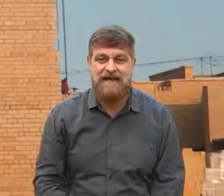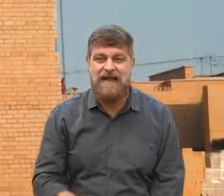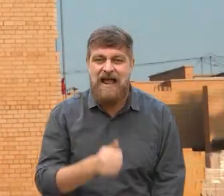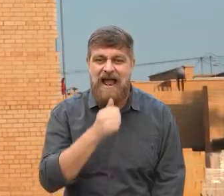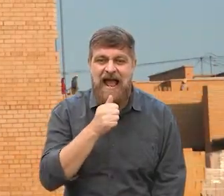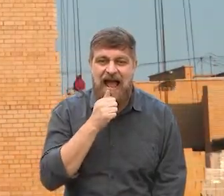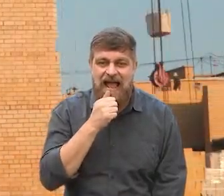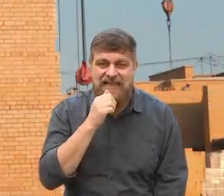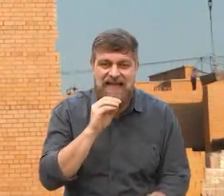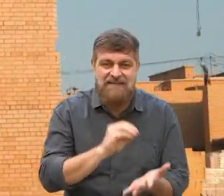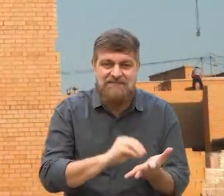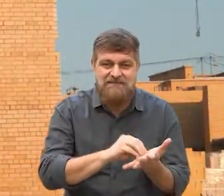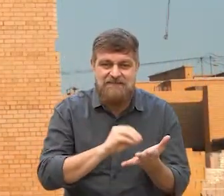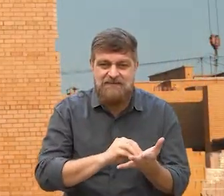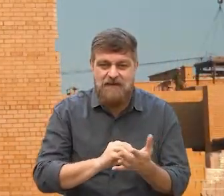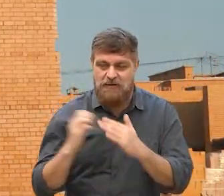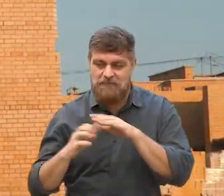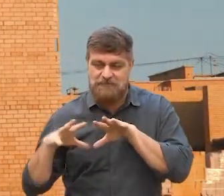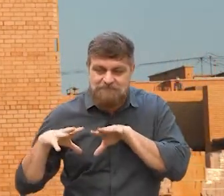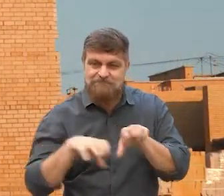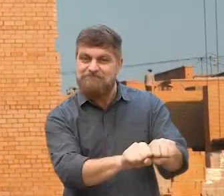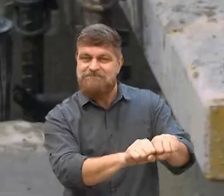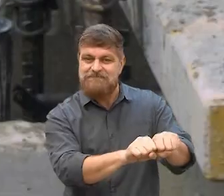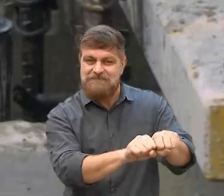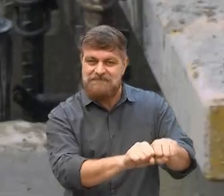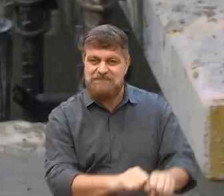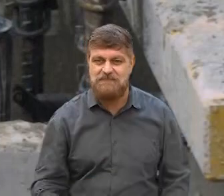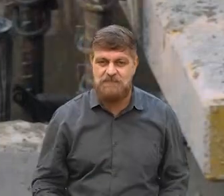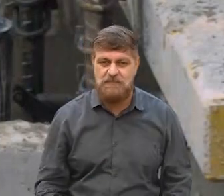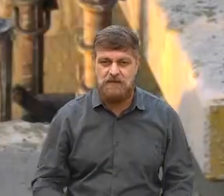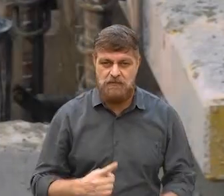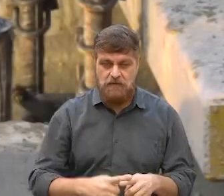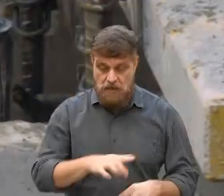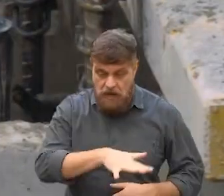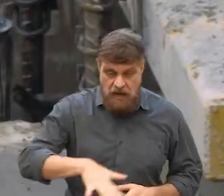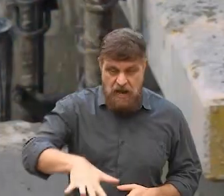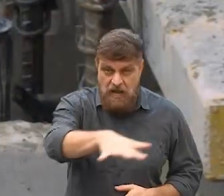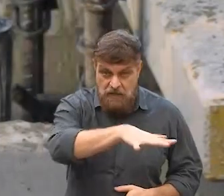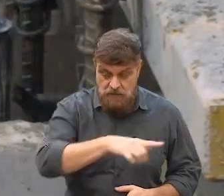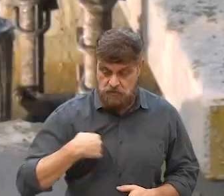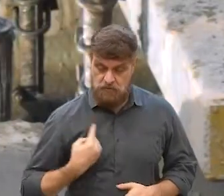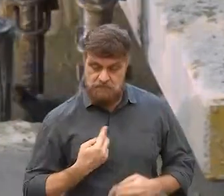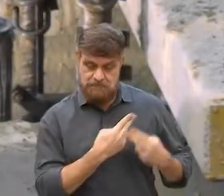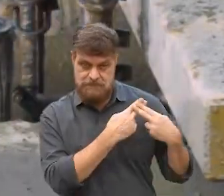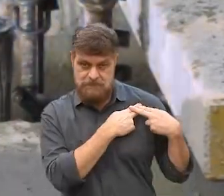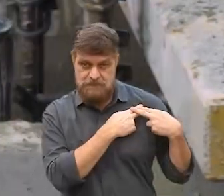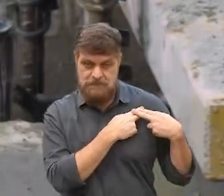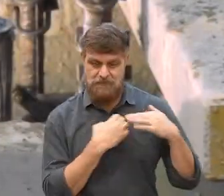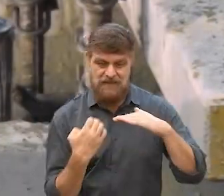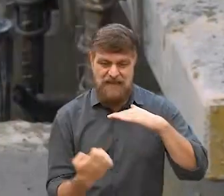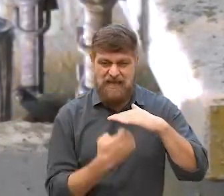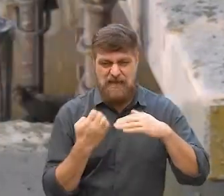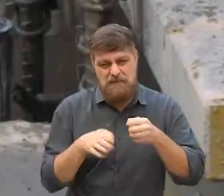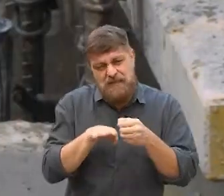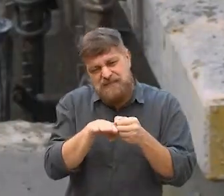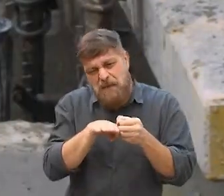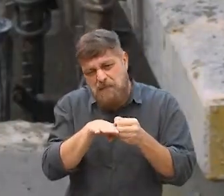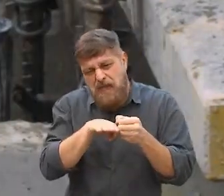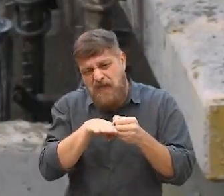decidiu acompanhar as obras de perto em projetos considerados grandes, enfrentou alguns desafios. É